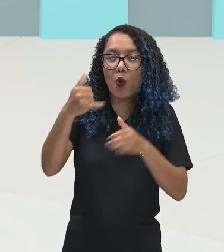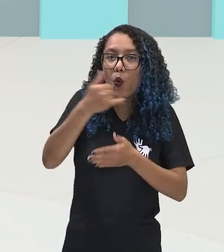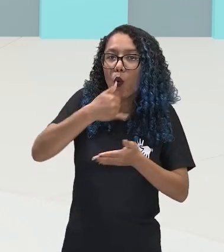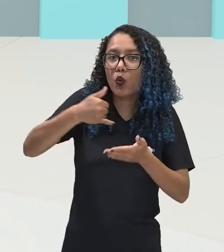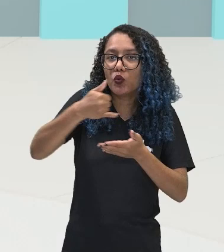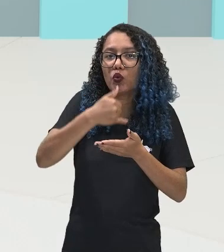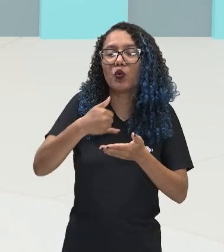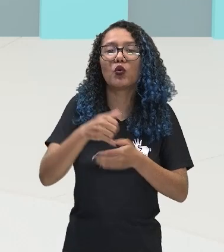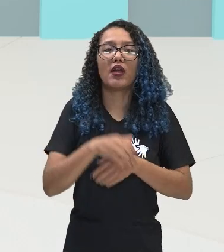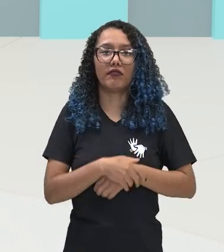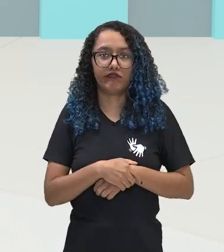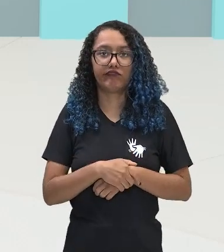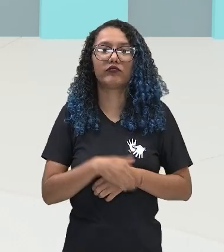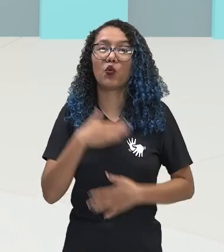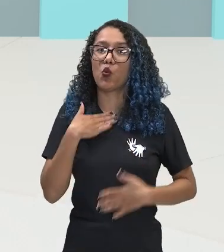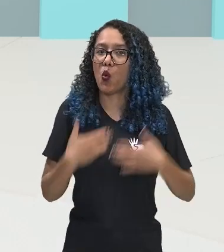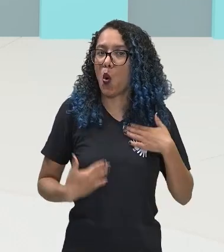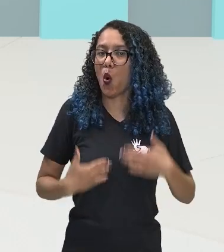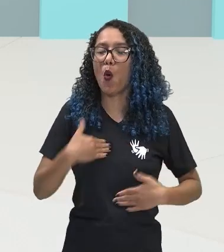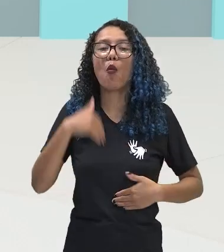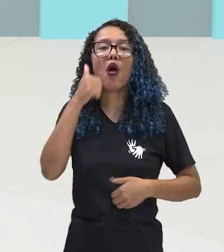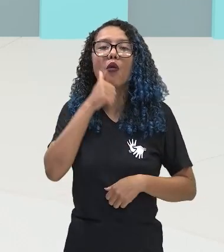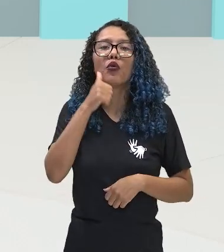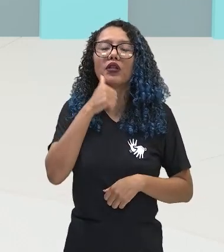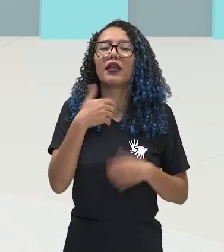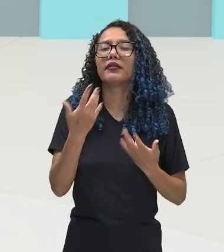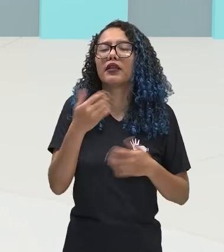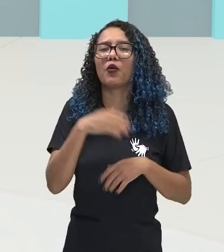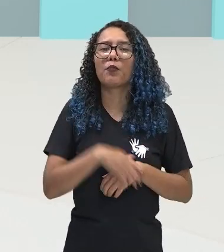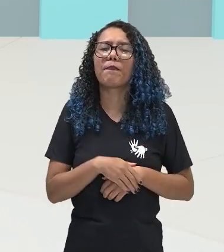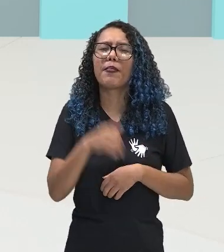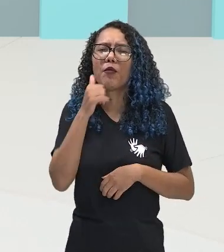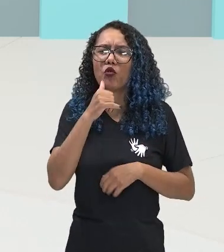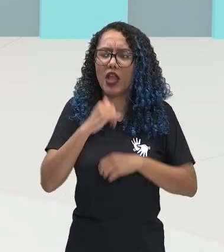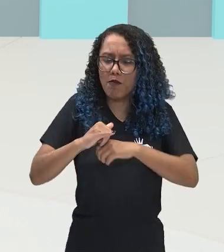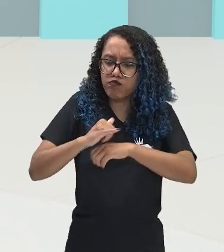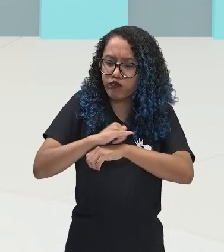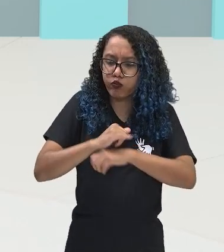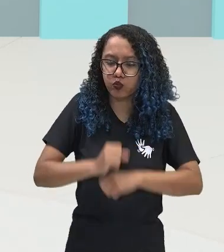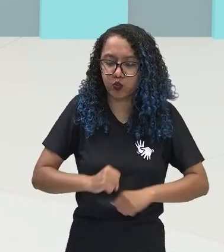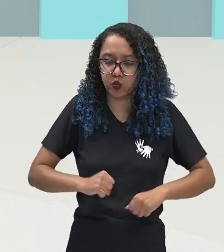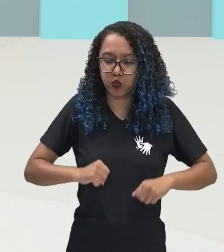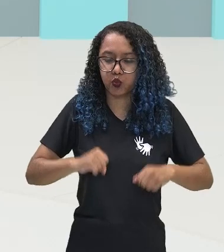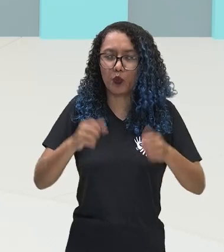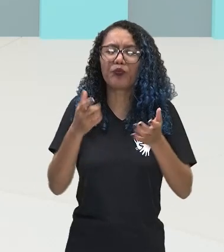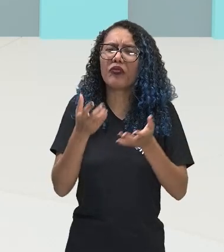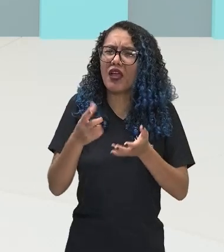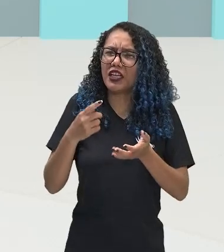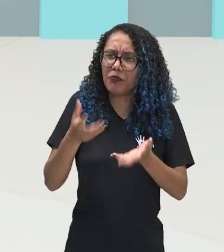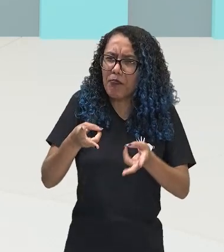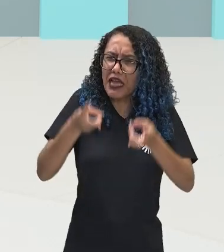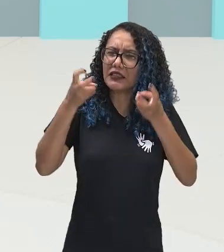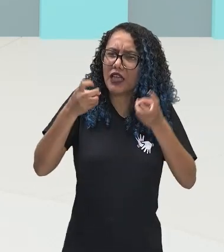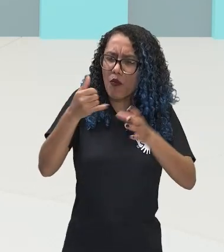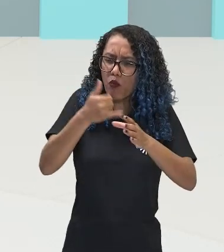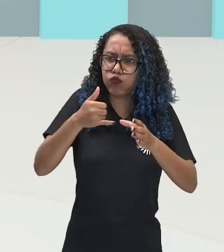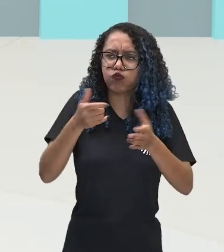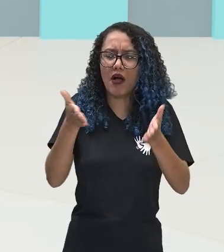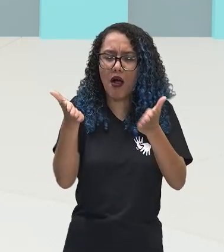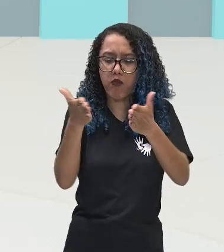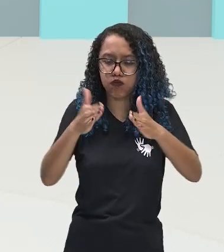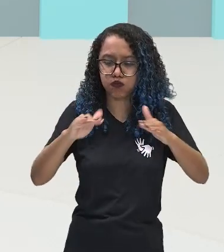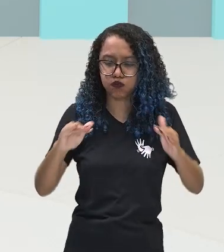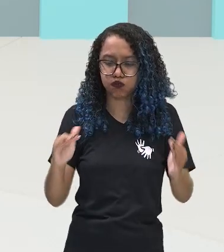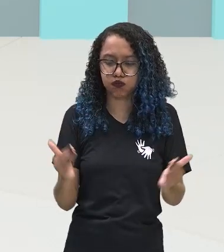Por que que as mulheres quando elas engordam mais as gorduras aparecem justamente nas regiões do quadril e dos